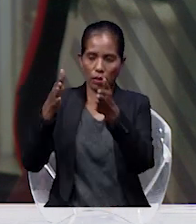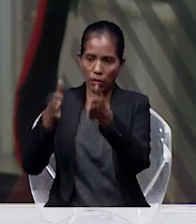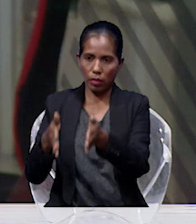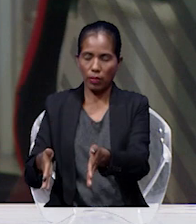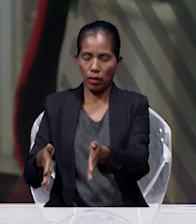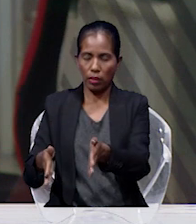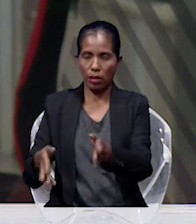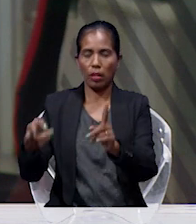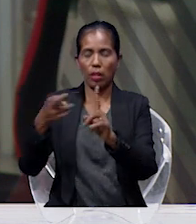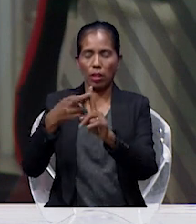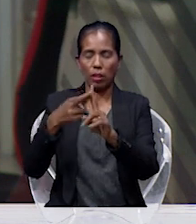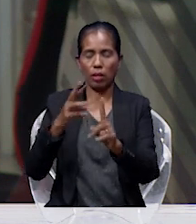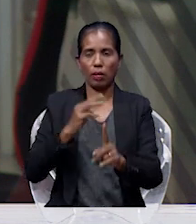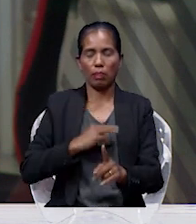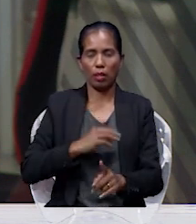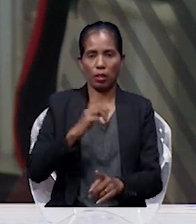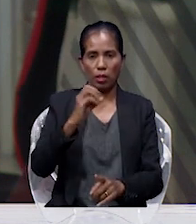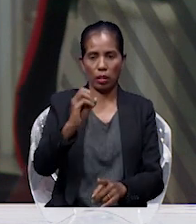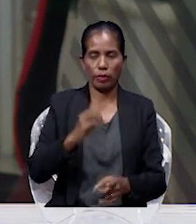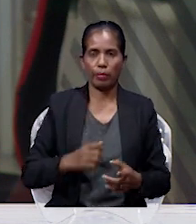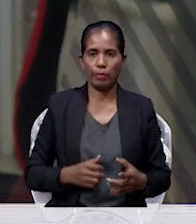de Mártires da Pátria Metinaro.